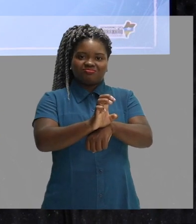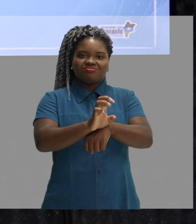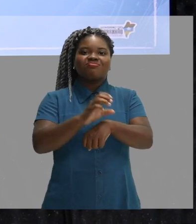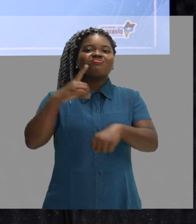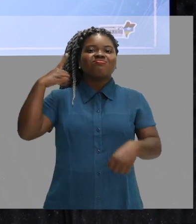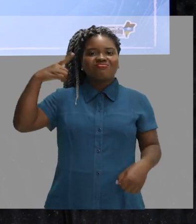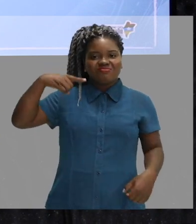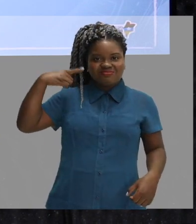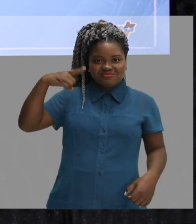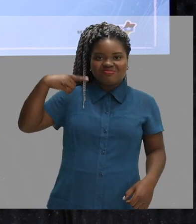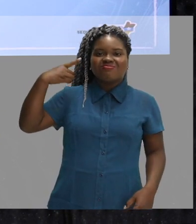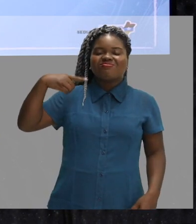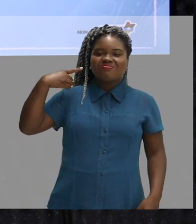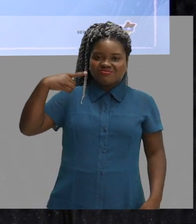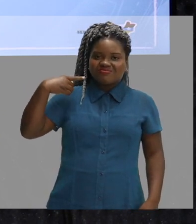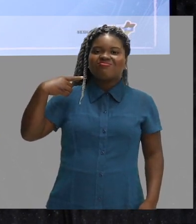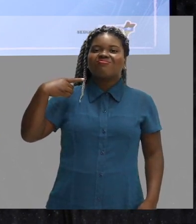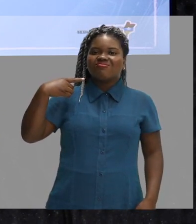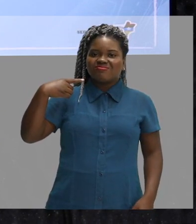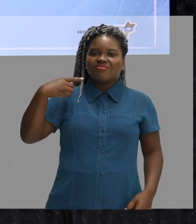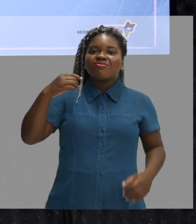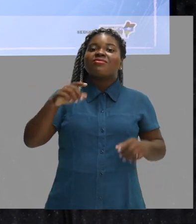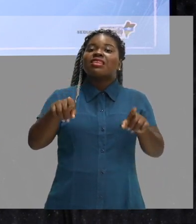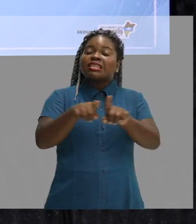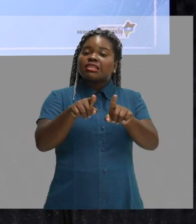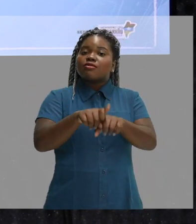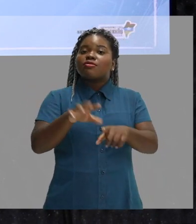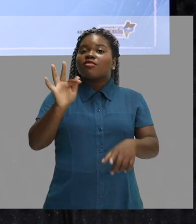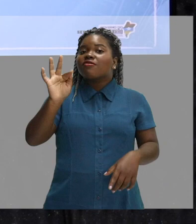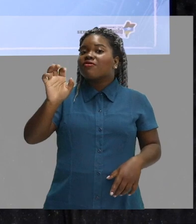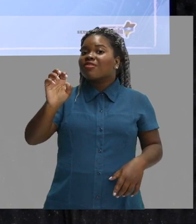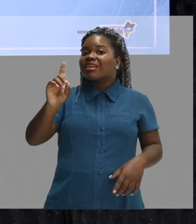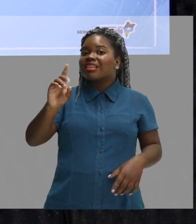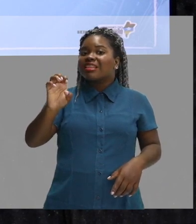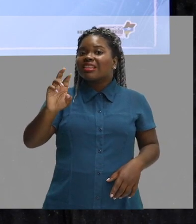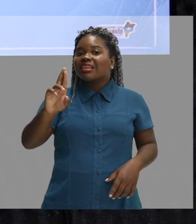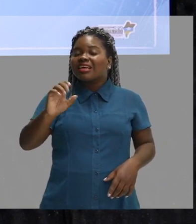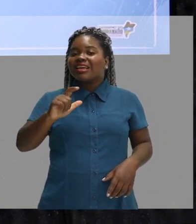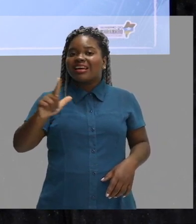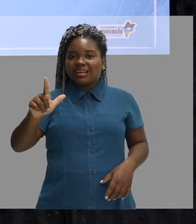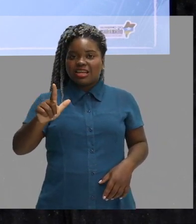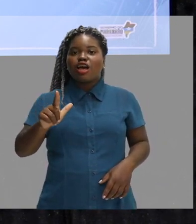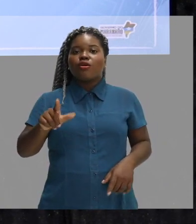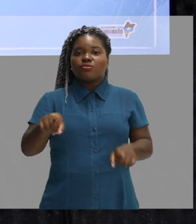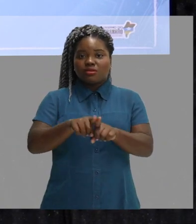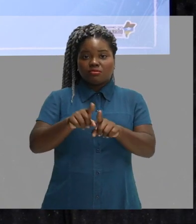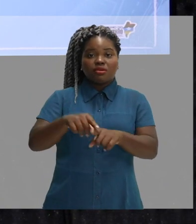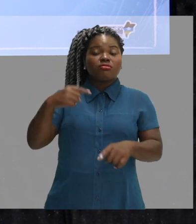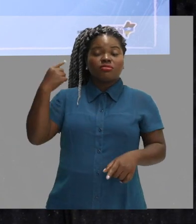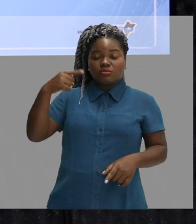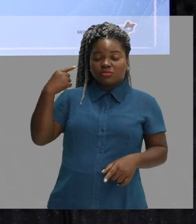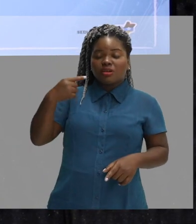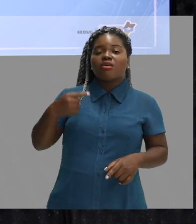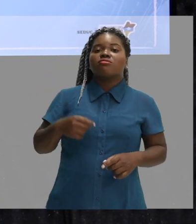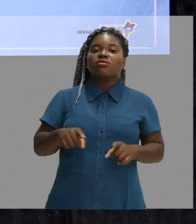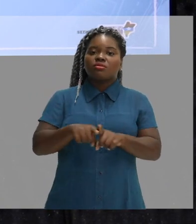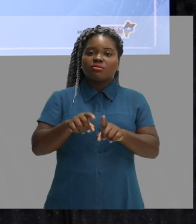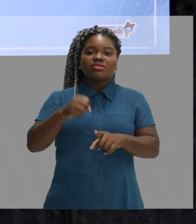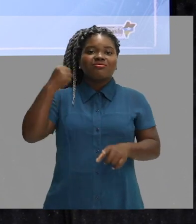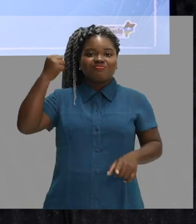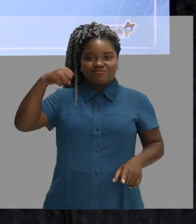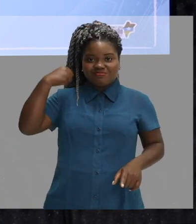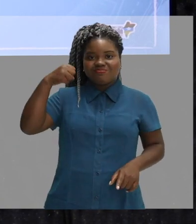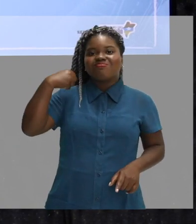Assembleia Legislativa. E lá no nível federal, os deputados federais e também os senadores.